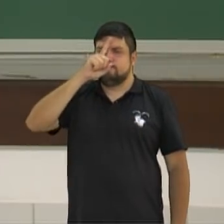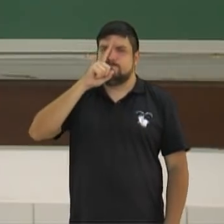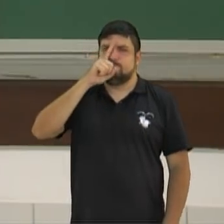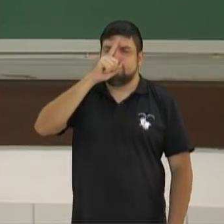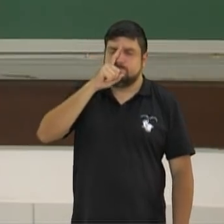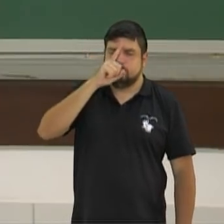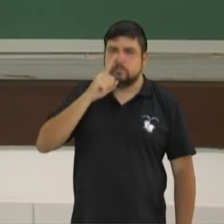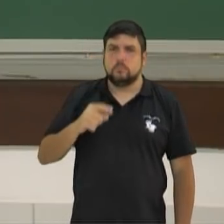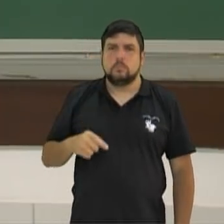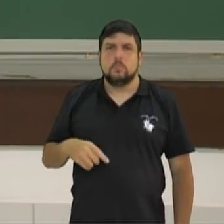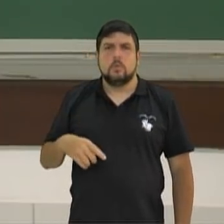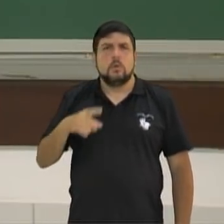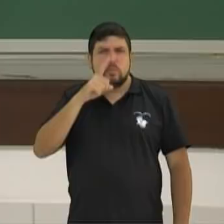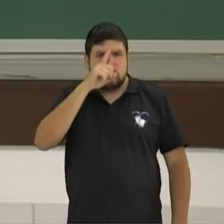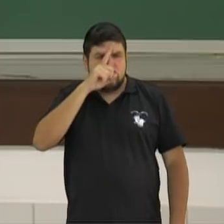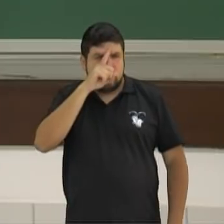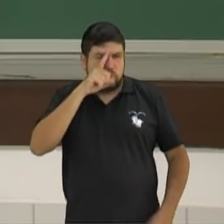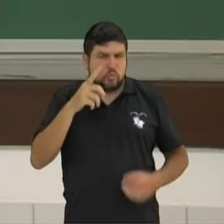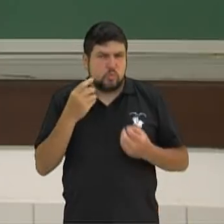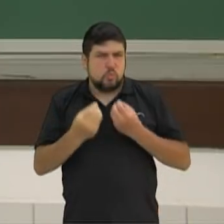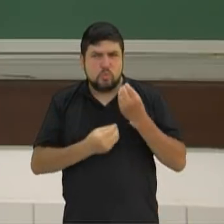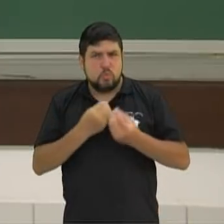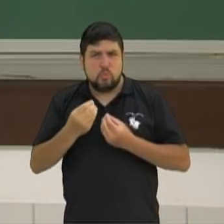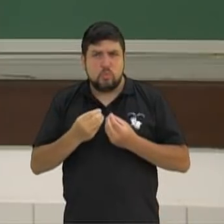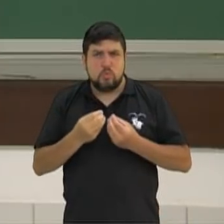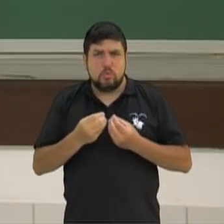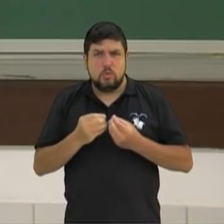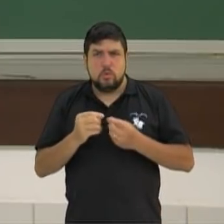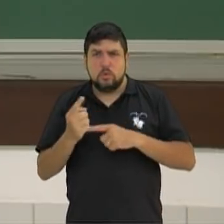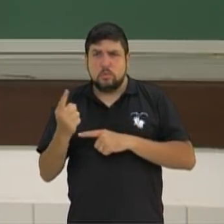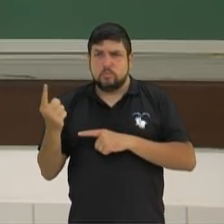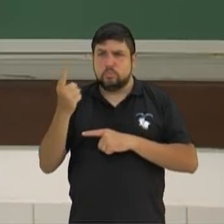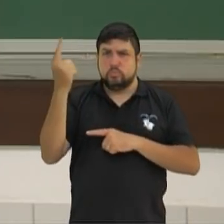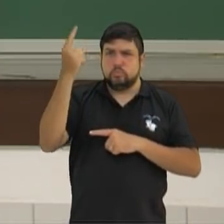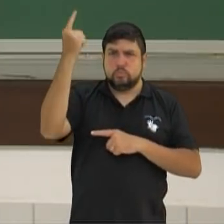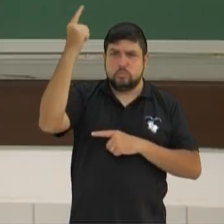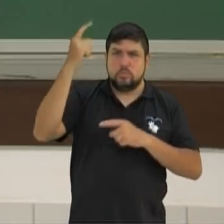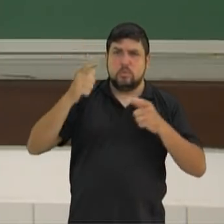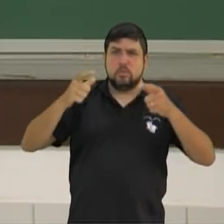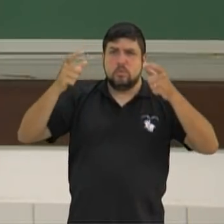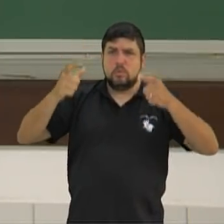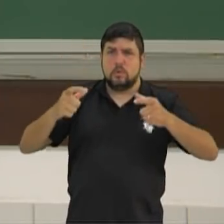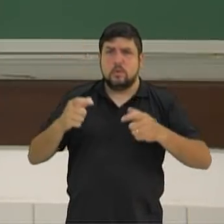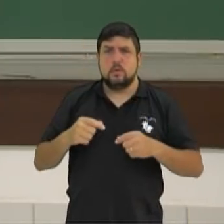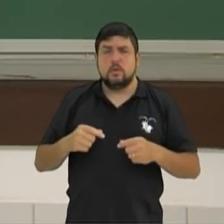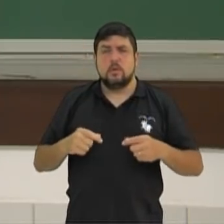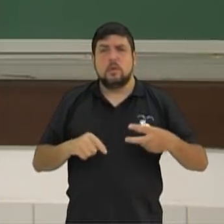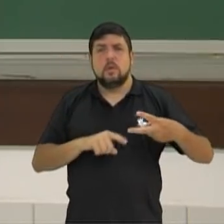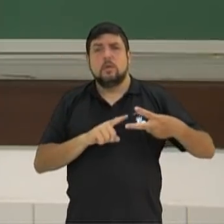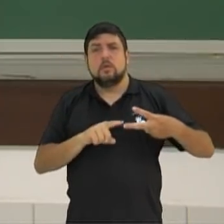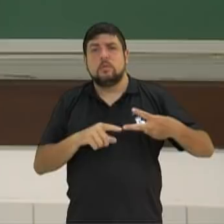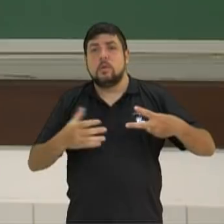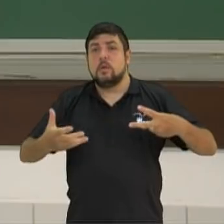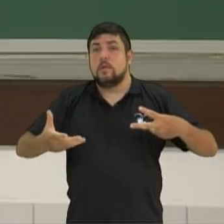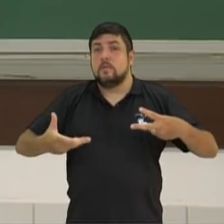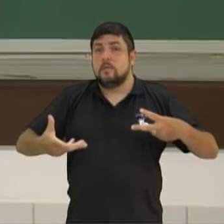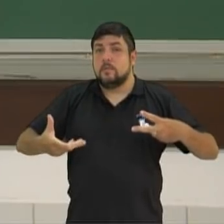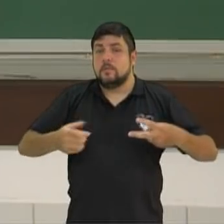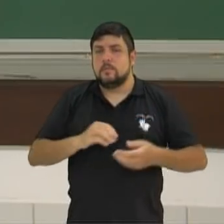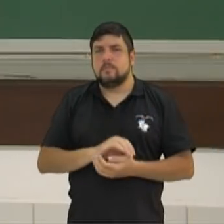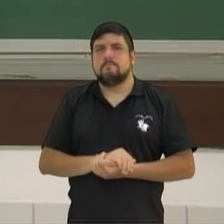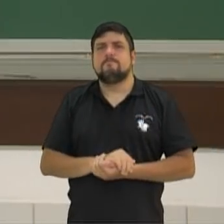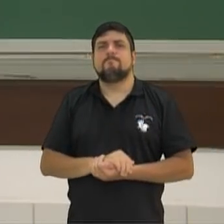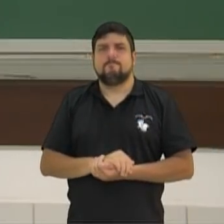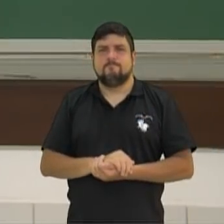estar associado à altura, à velocidade, né? Então, é preciso, quando praticar